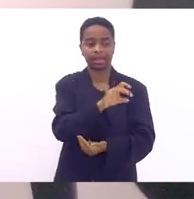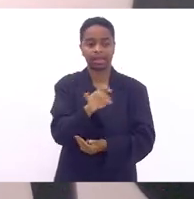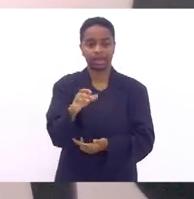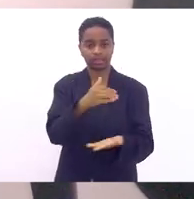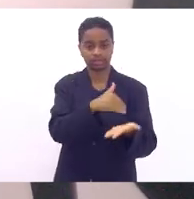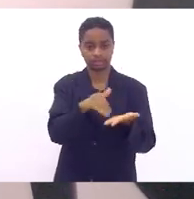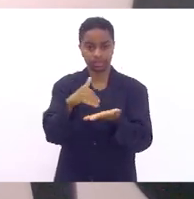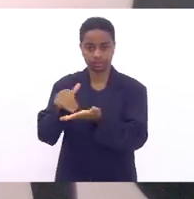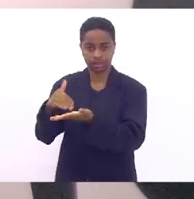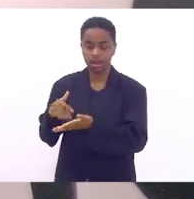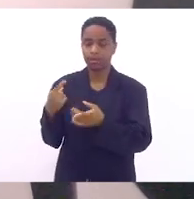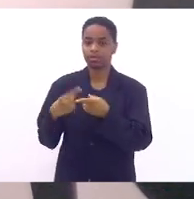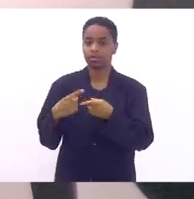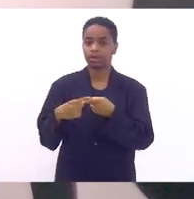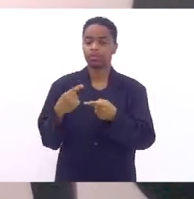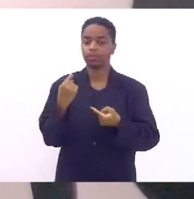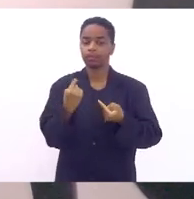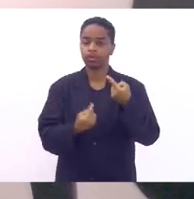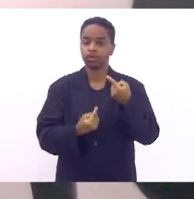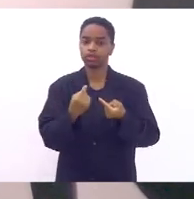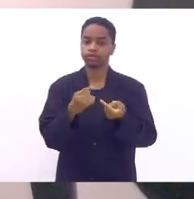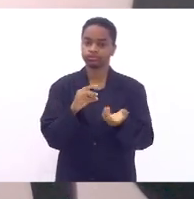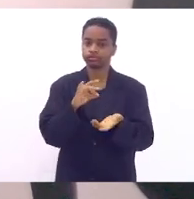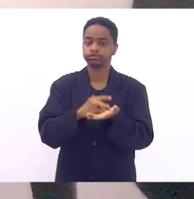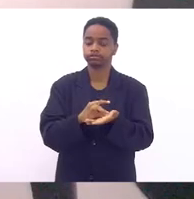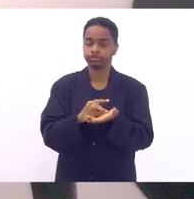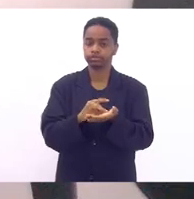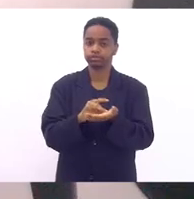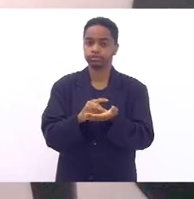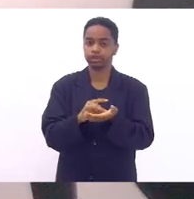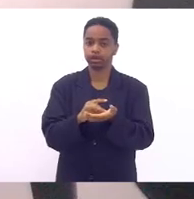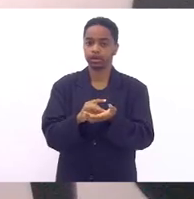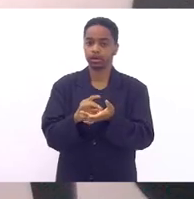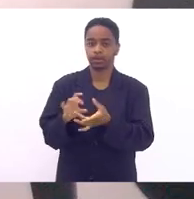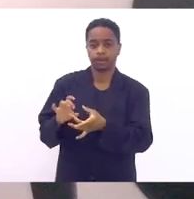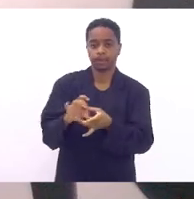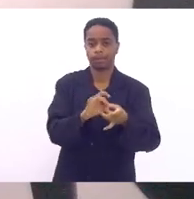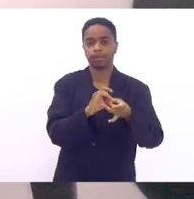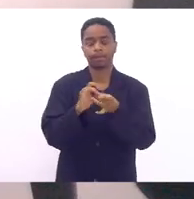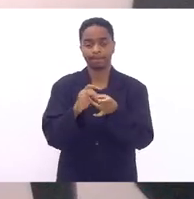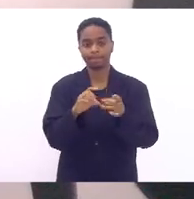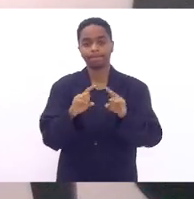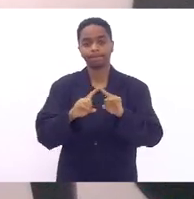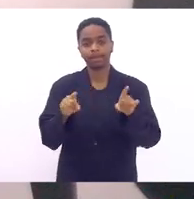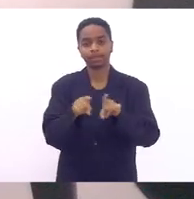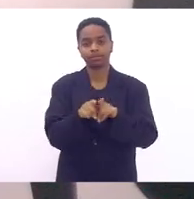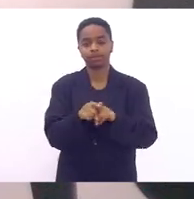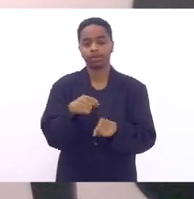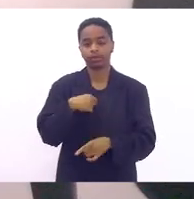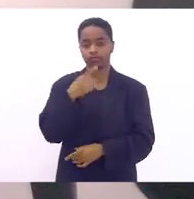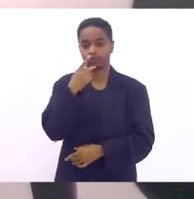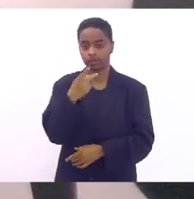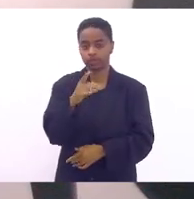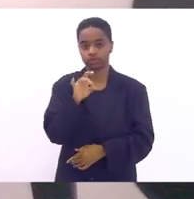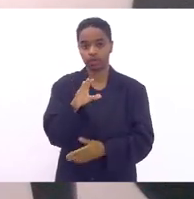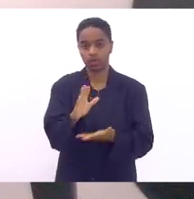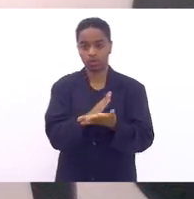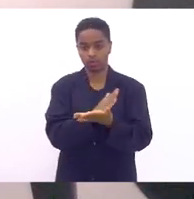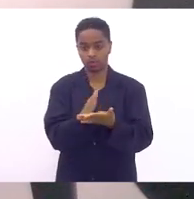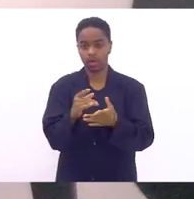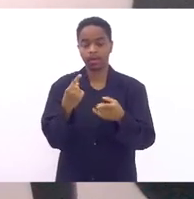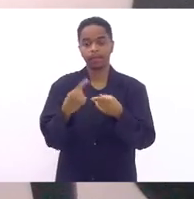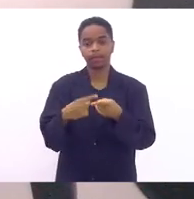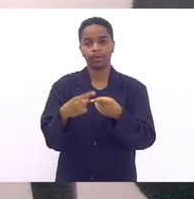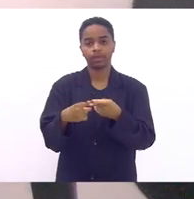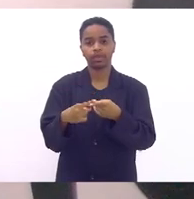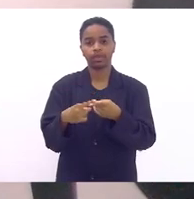é uma política sem sombra de dúvidas transversal mas aqui eu menciono apenas algumas delas porque no